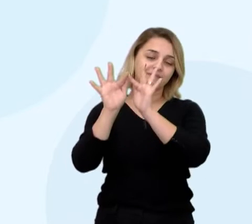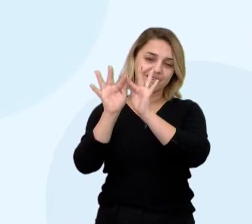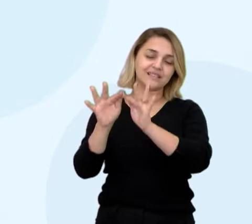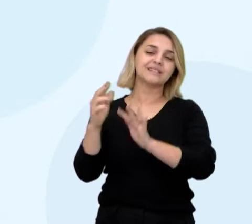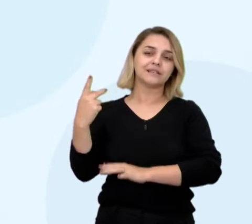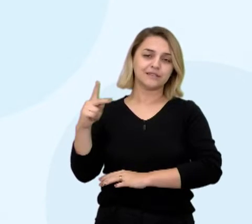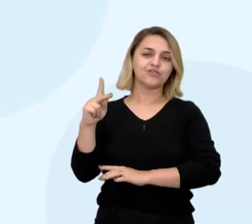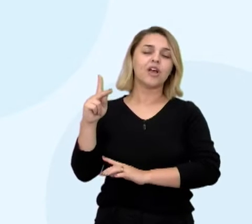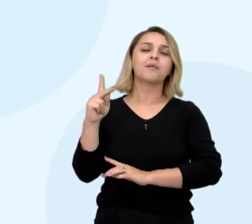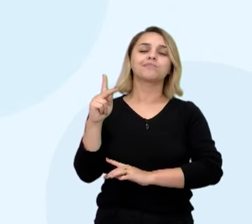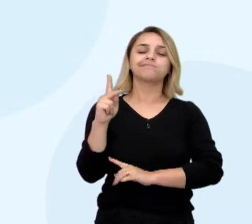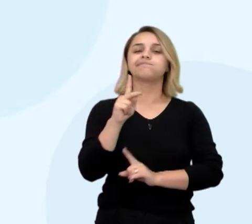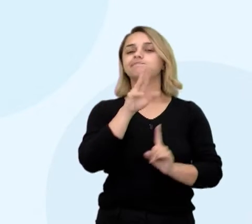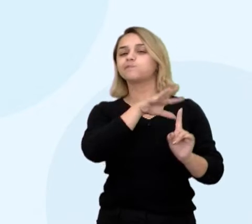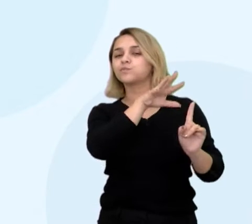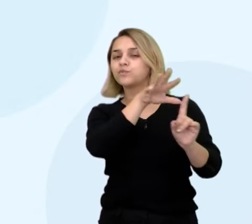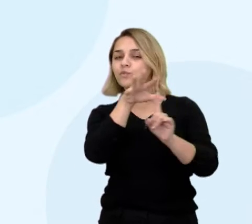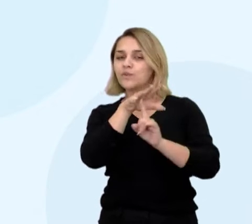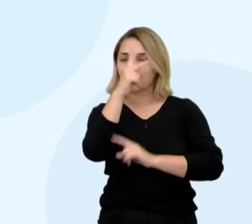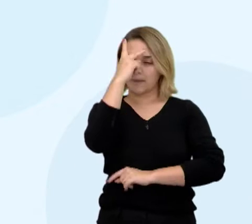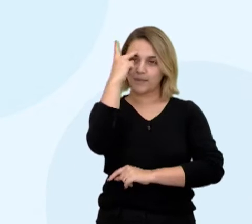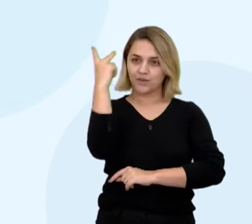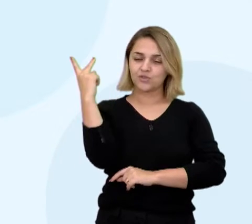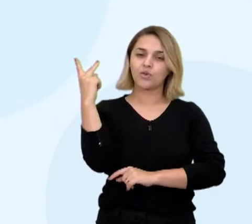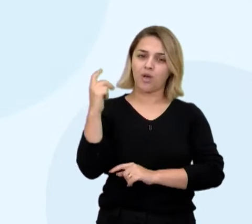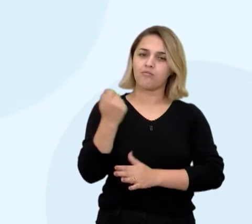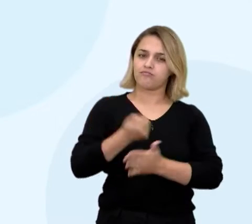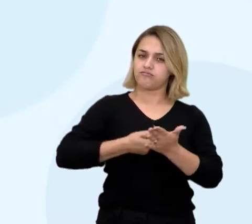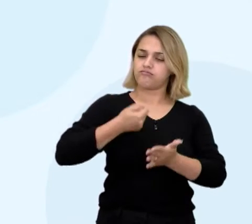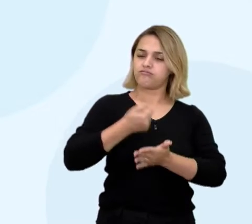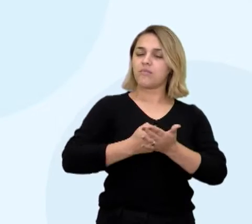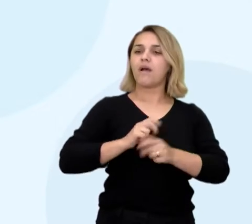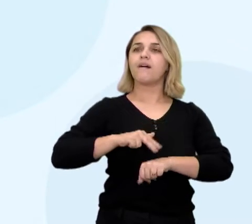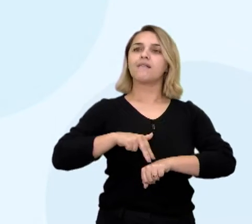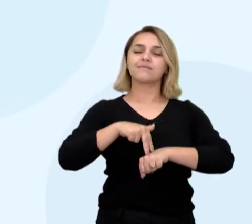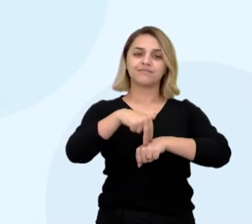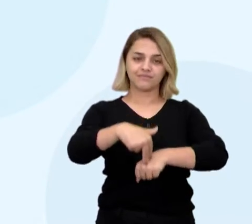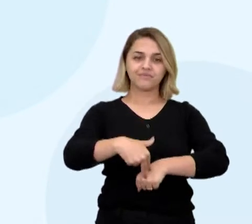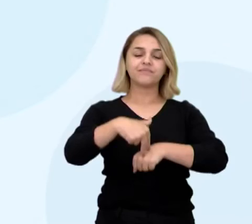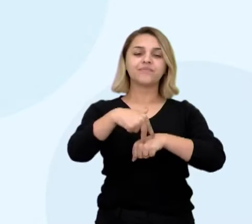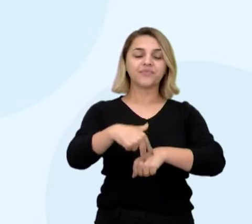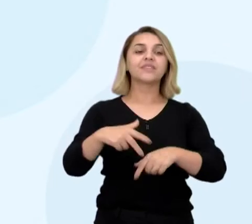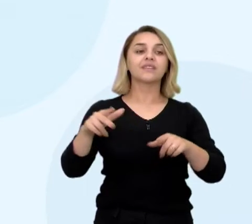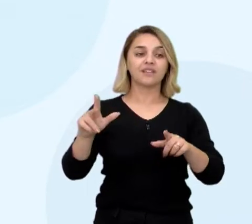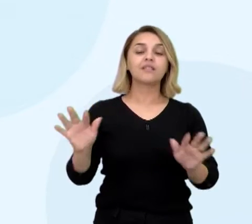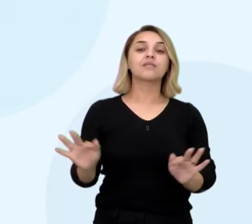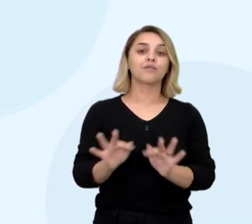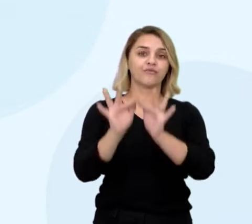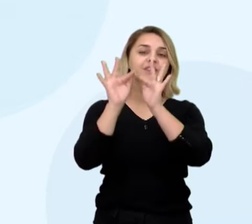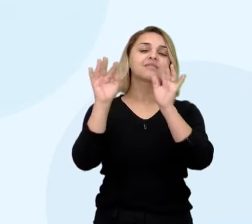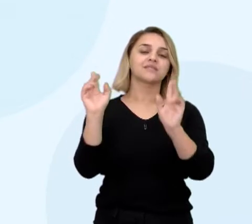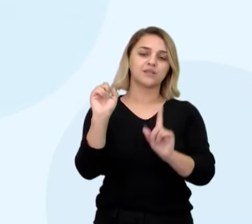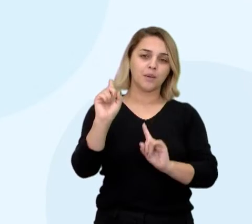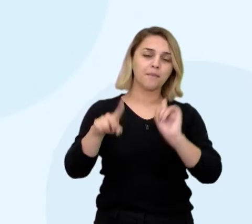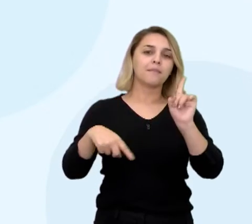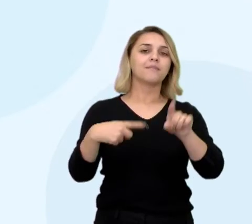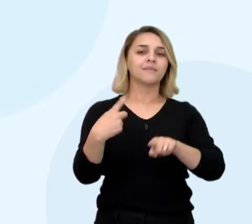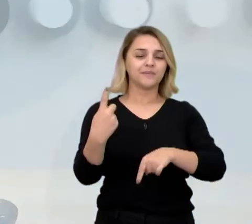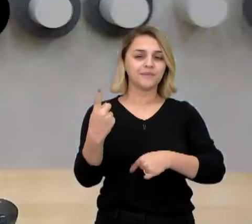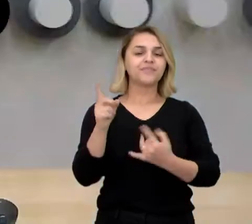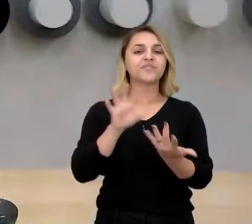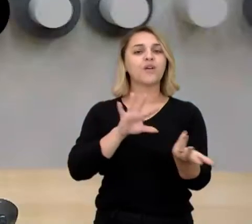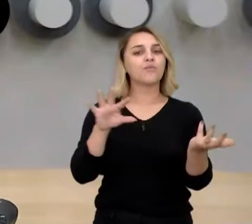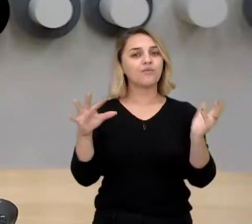os pensadores e ativistas, né, da Revolução Francesa, e até hoje elas são muito lidas, muito debatidas. Então,